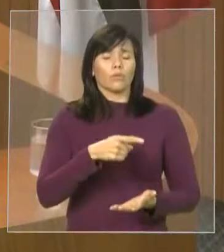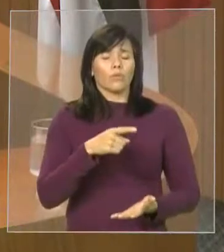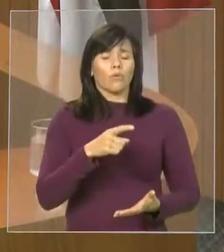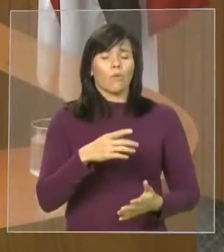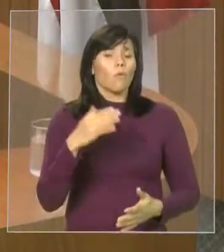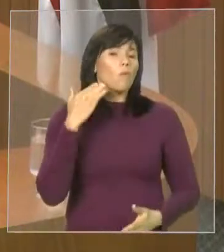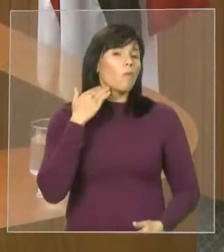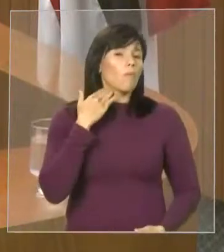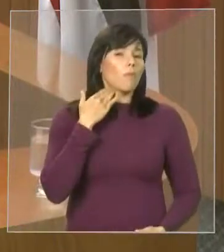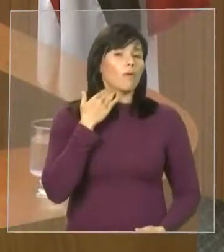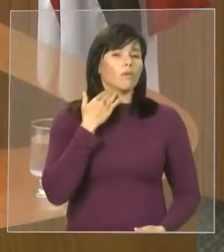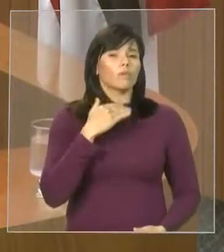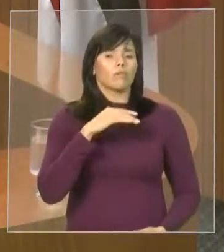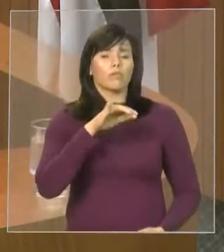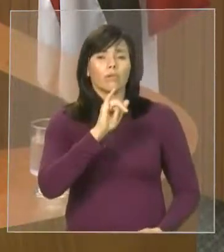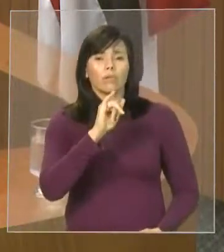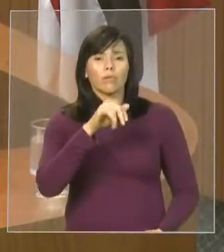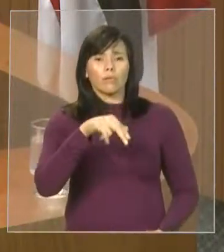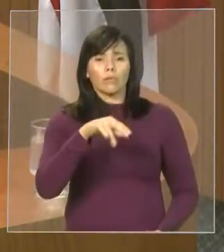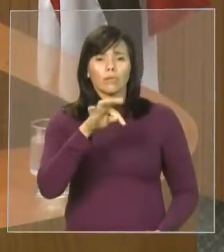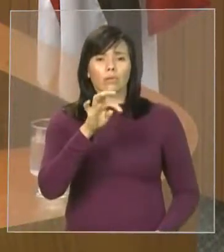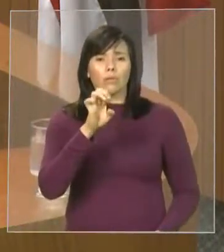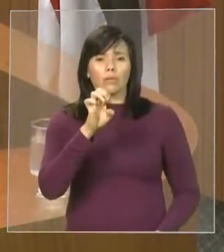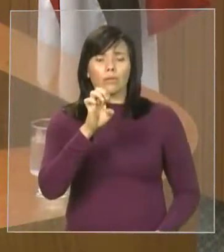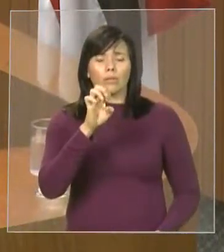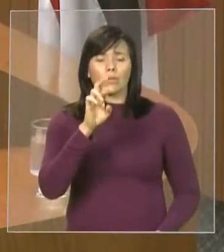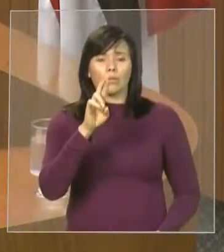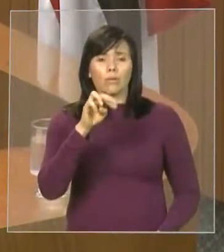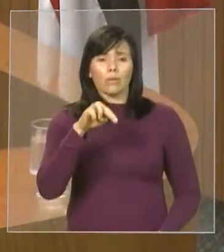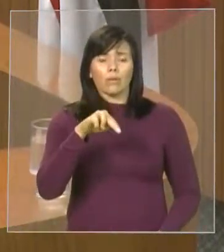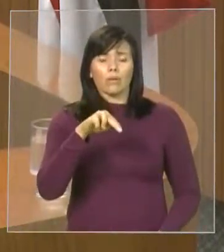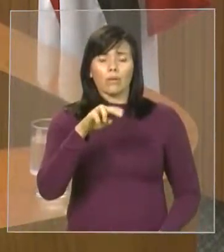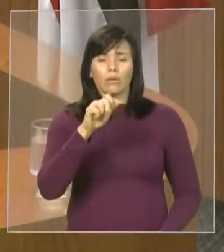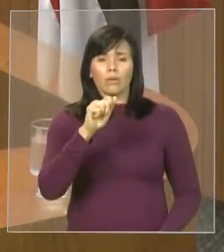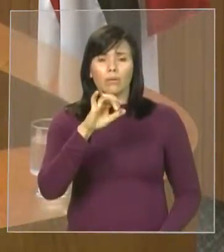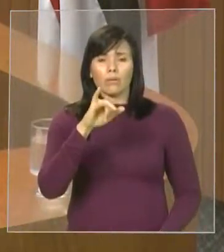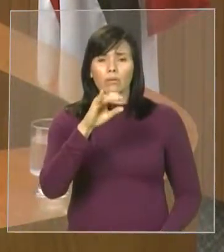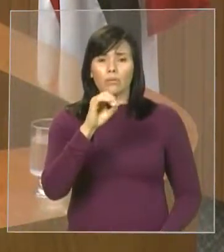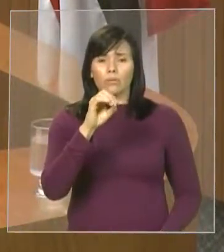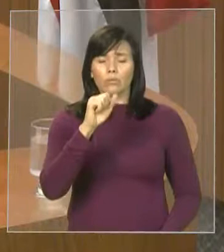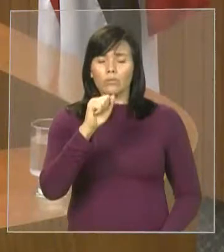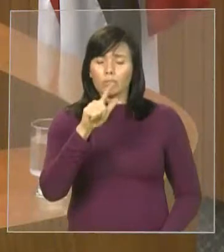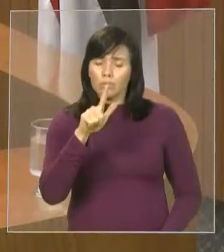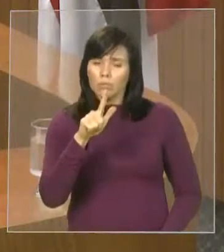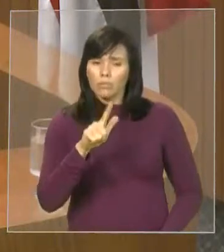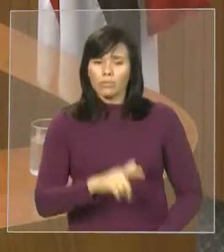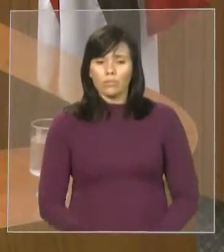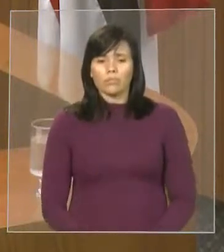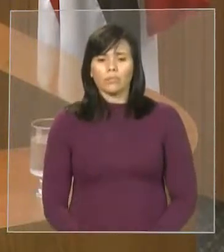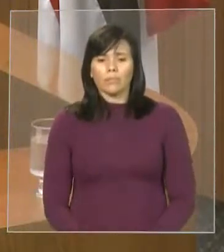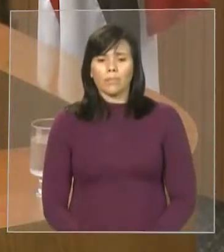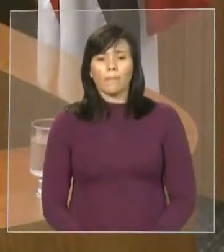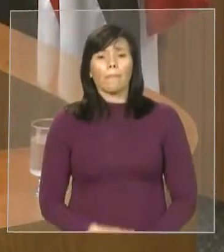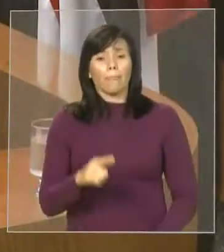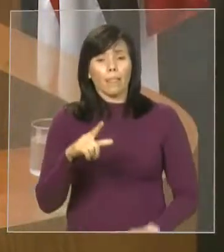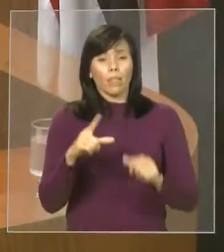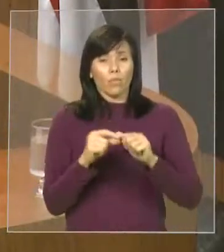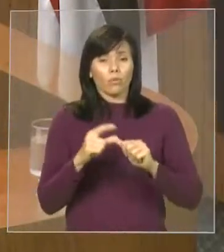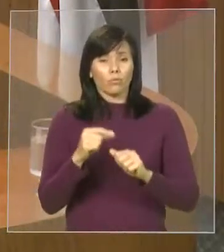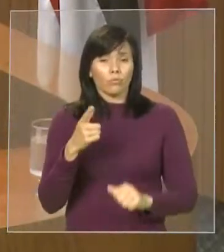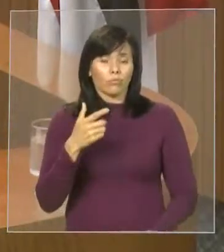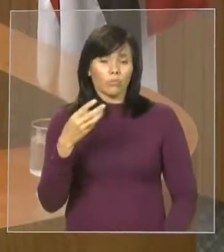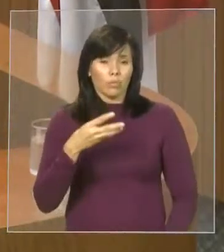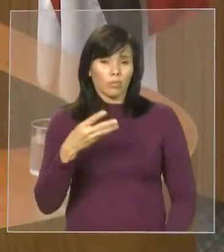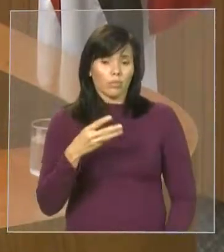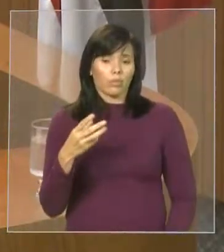os equívocos do projeto que chegou, o artigo 3º ainda diz o seguinte, que o Poder